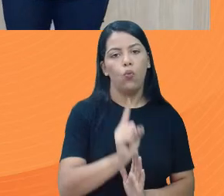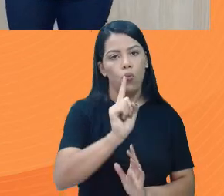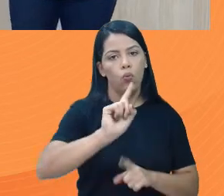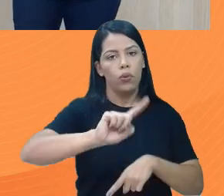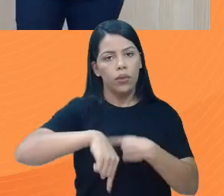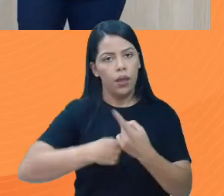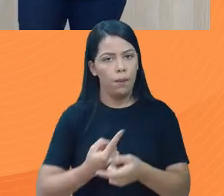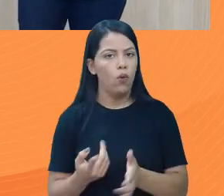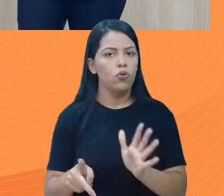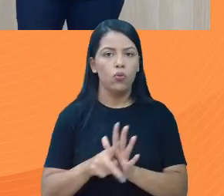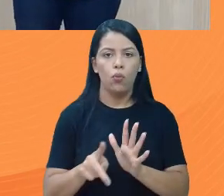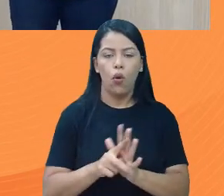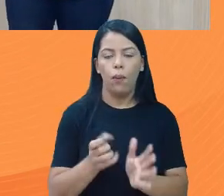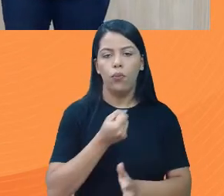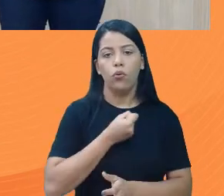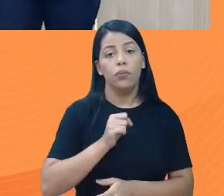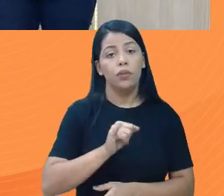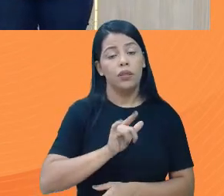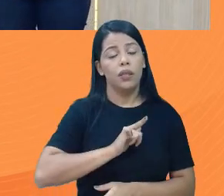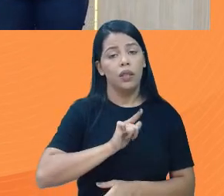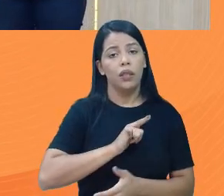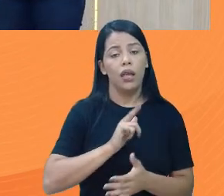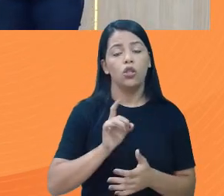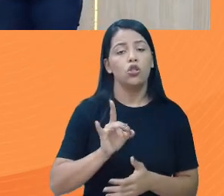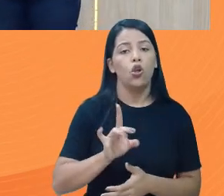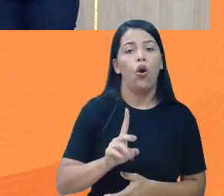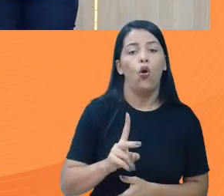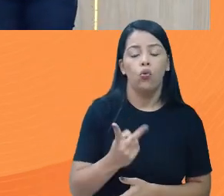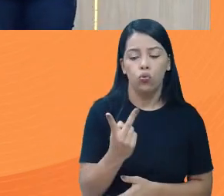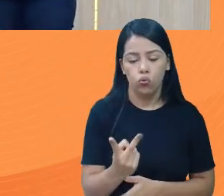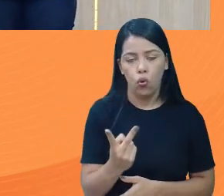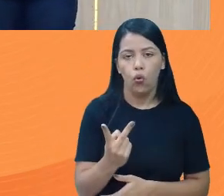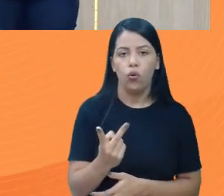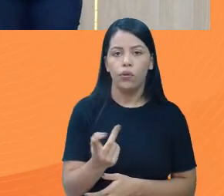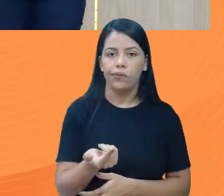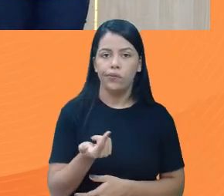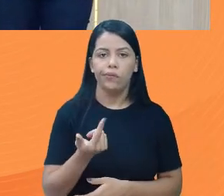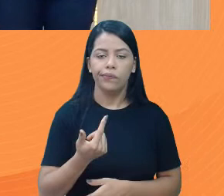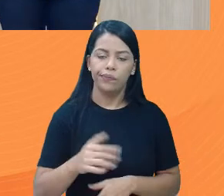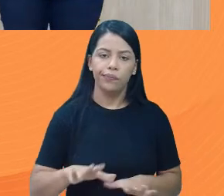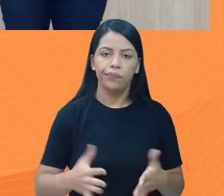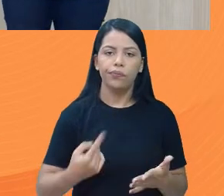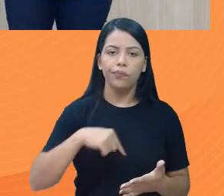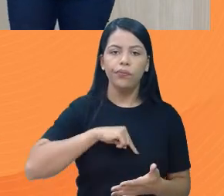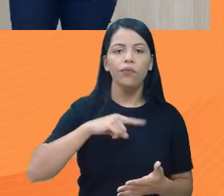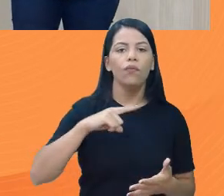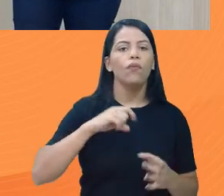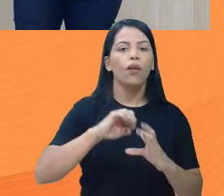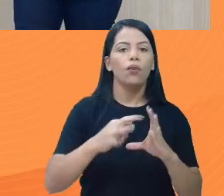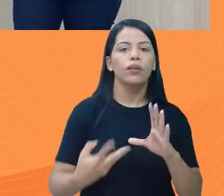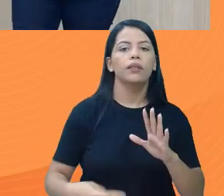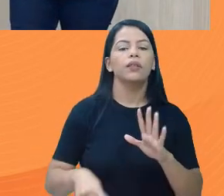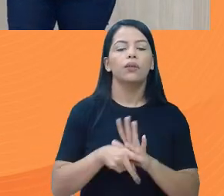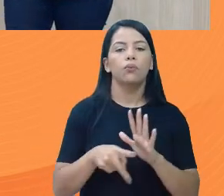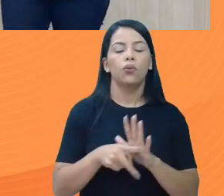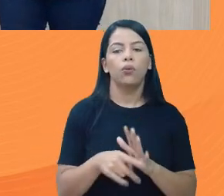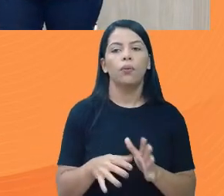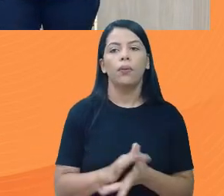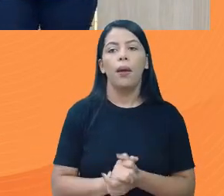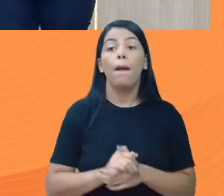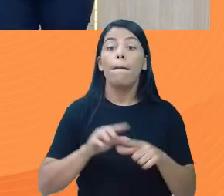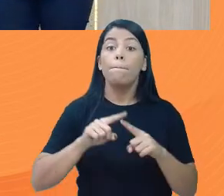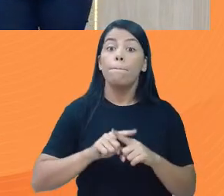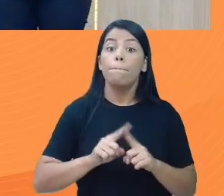sendo o próprio número. Se eu tiver apenas esses 2 números, a gente tem uma característica específica aí. Agora, se eu